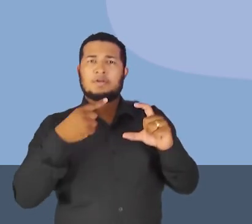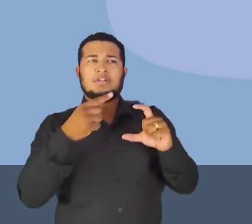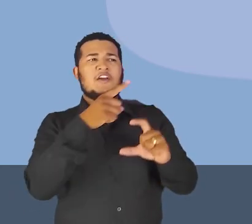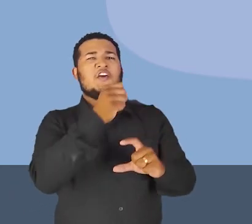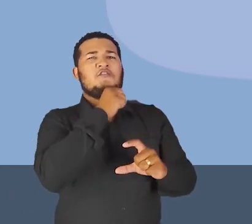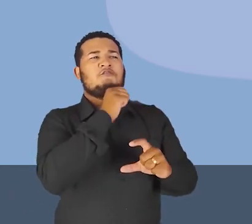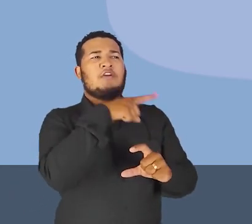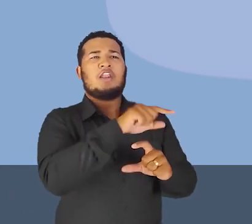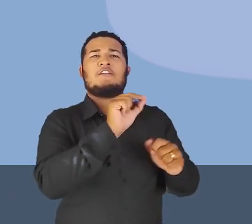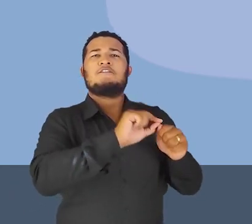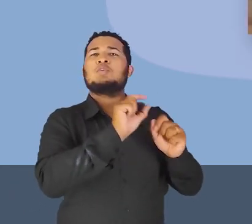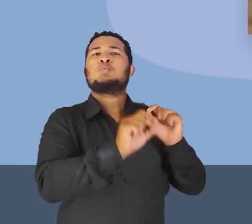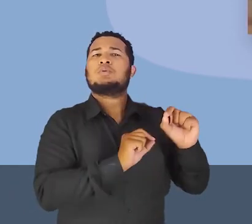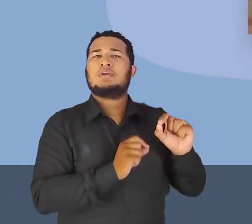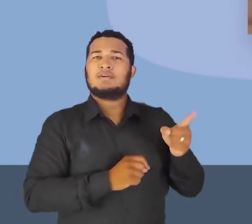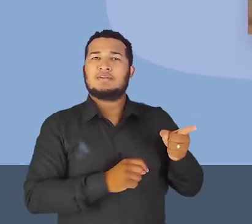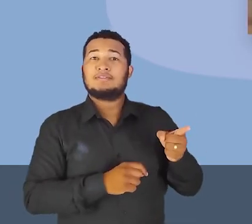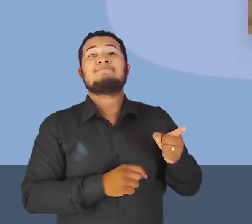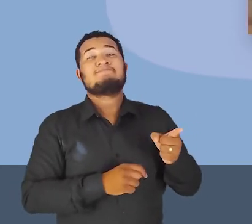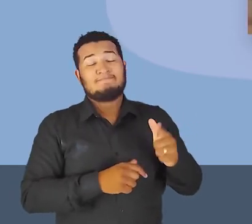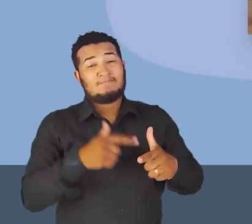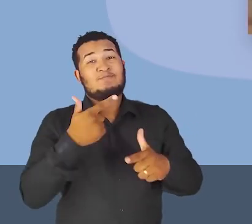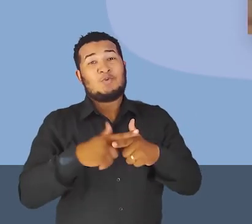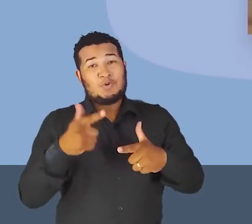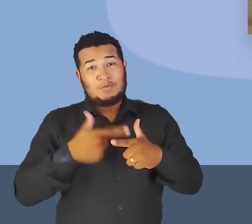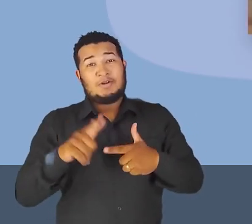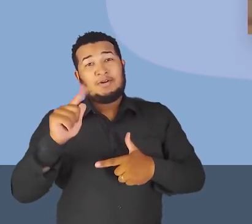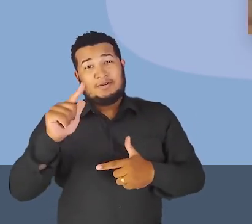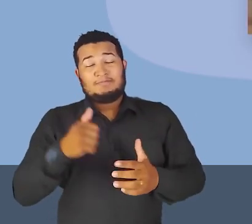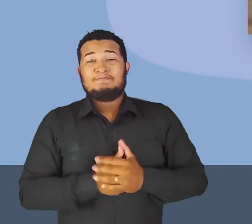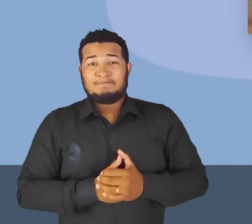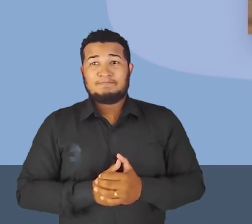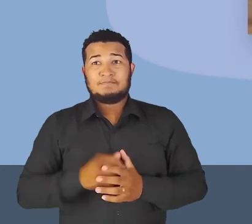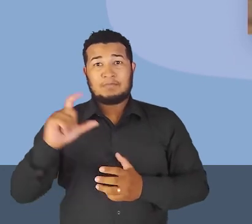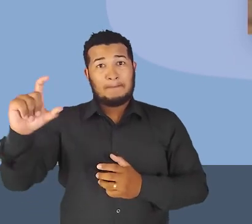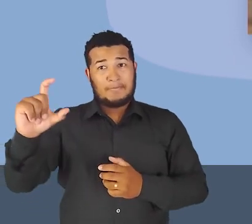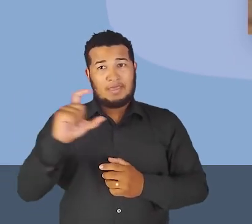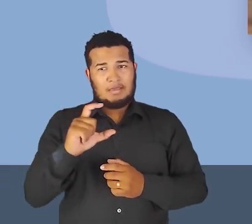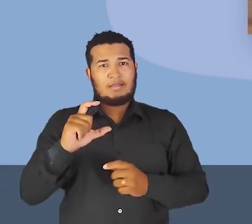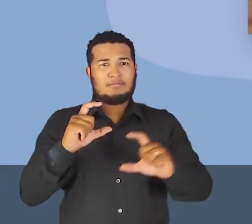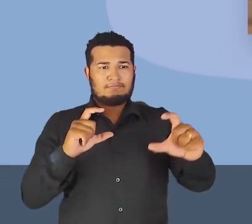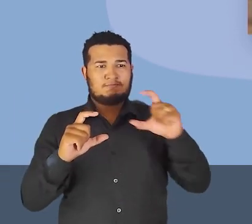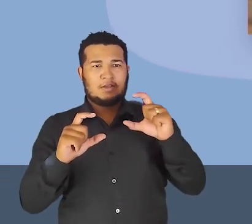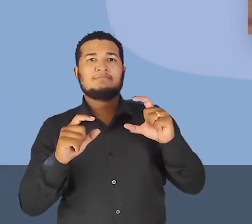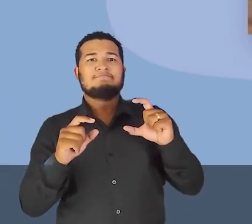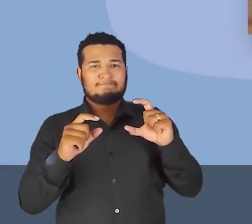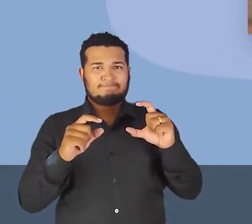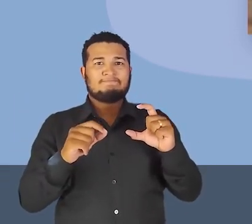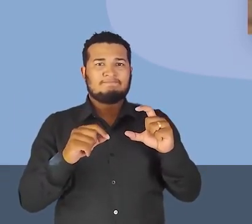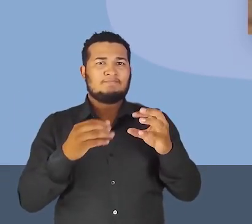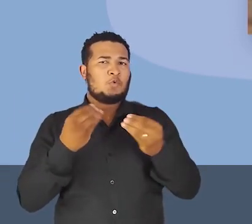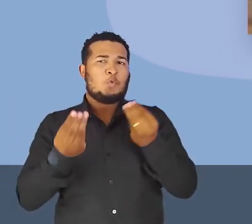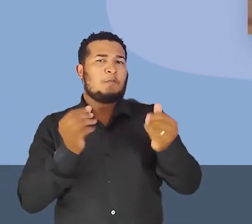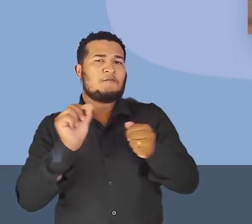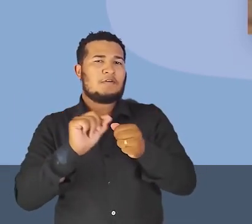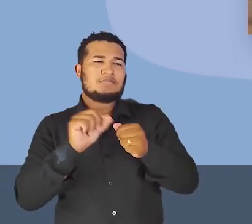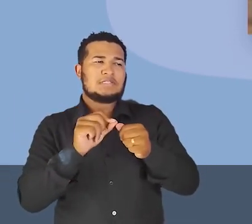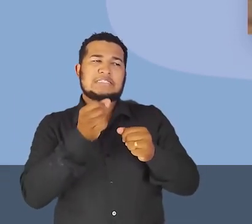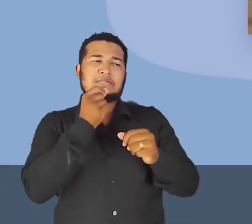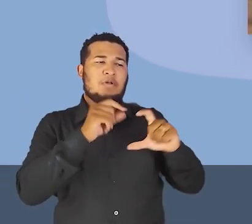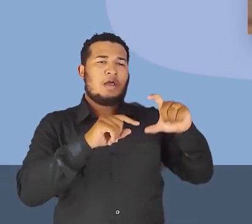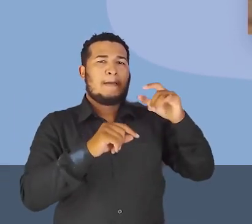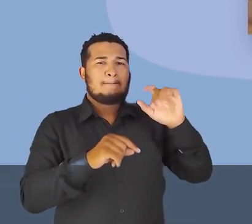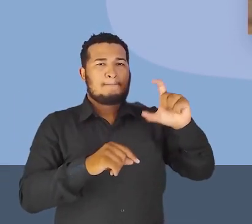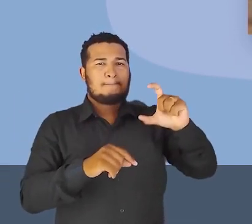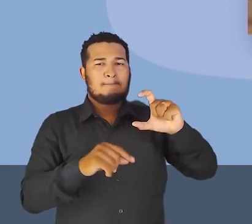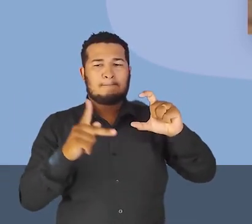com uma pilha velha? Então, isso é um grande problema, né? O uso das pilhas e as implicações sociais, né? O que fazer com essas pilhas